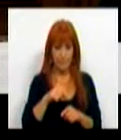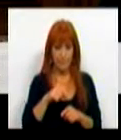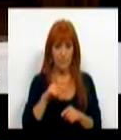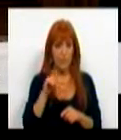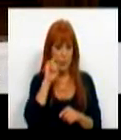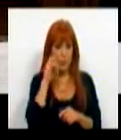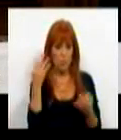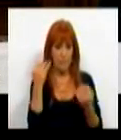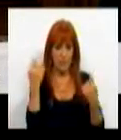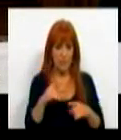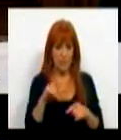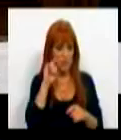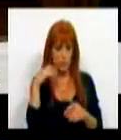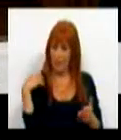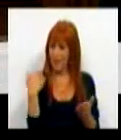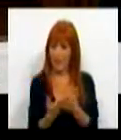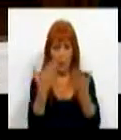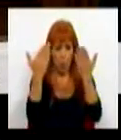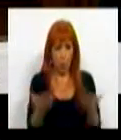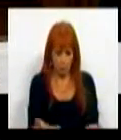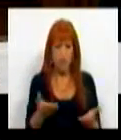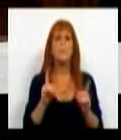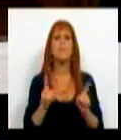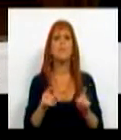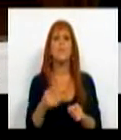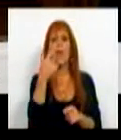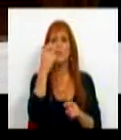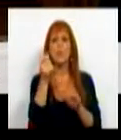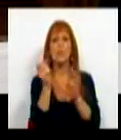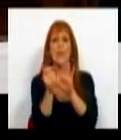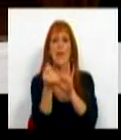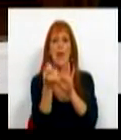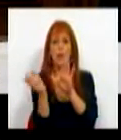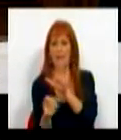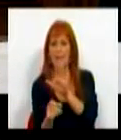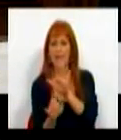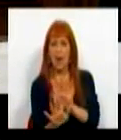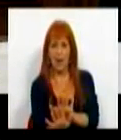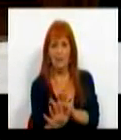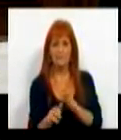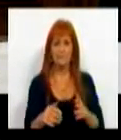esteve segura e foi segura até hoje, foram os depositantes.